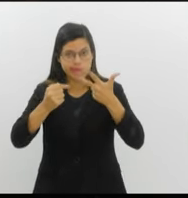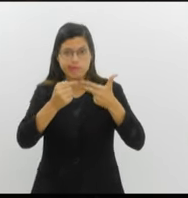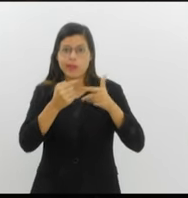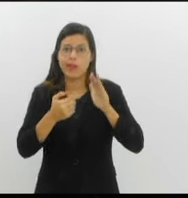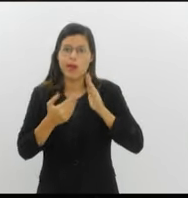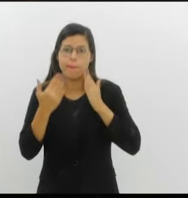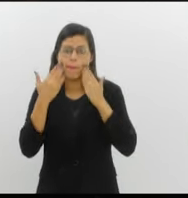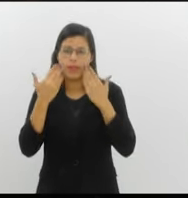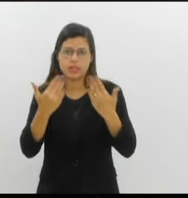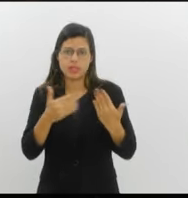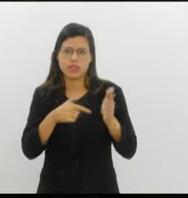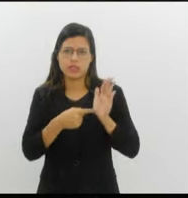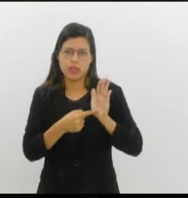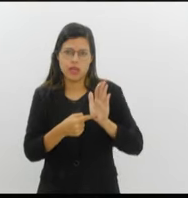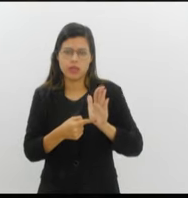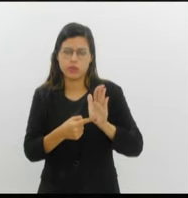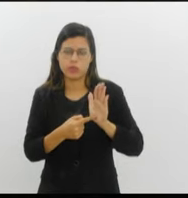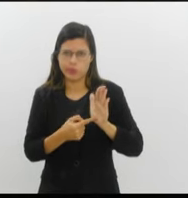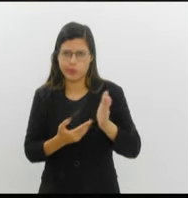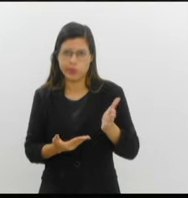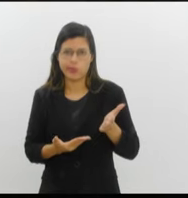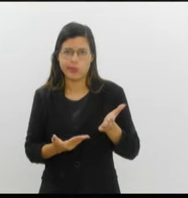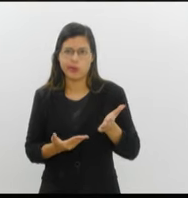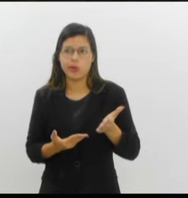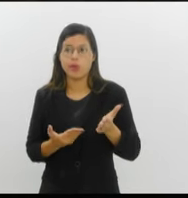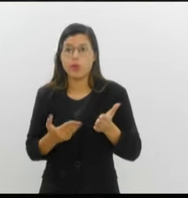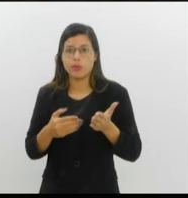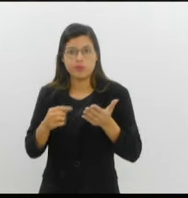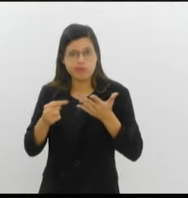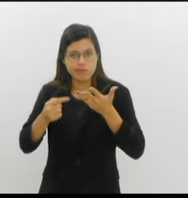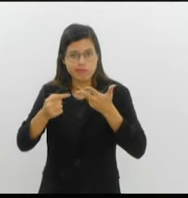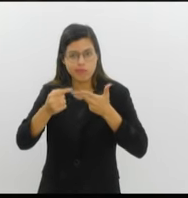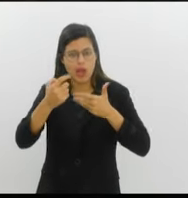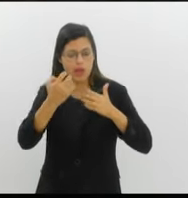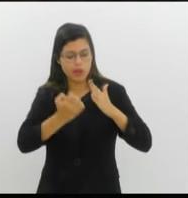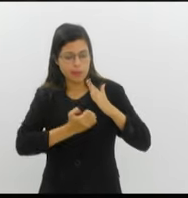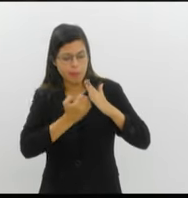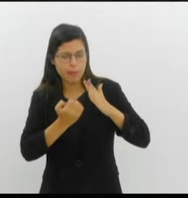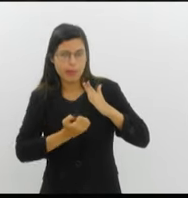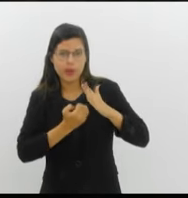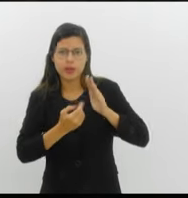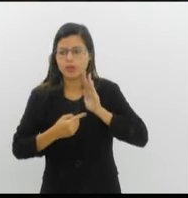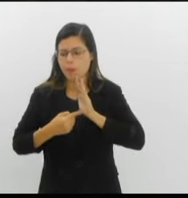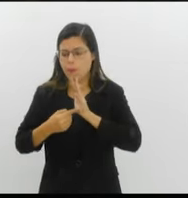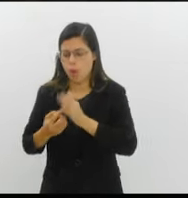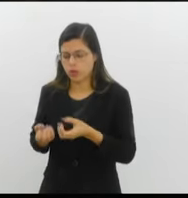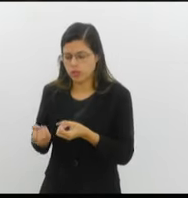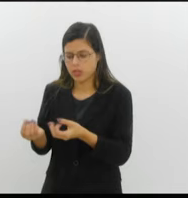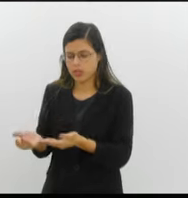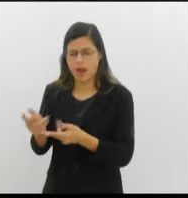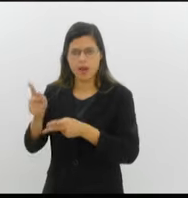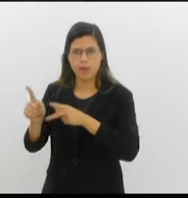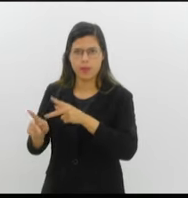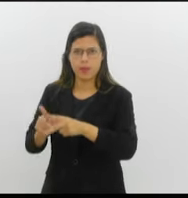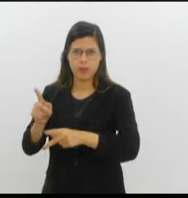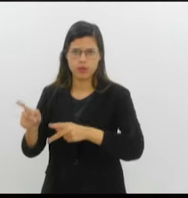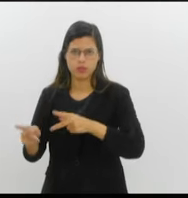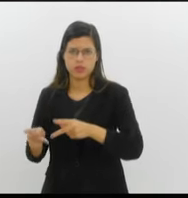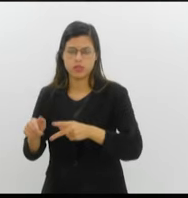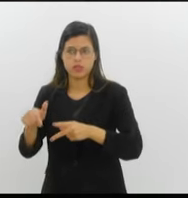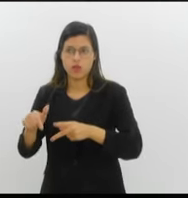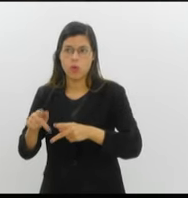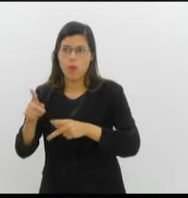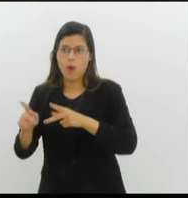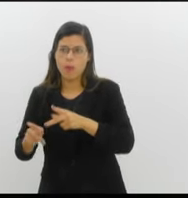apresentados, pelos motivos que esta empresa apresenta para a população, jogando a